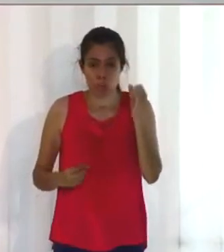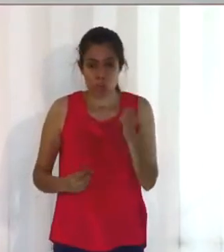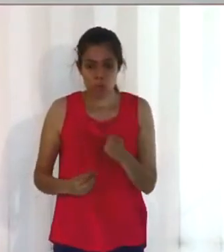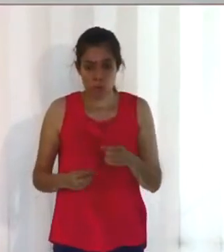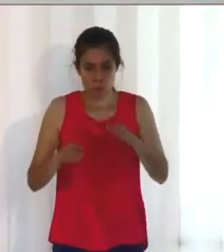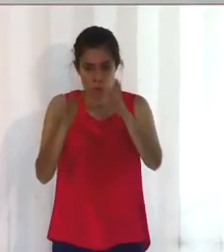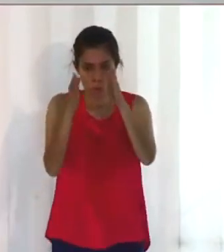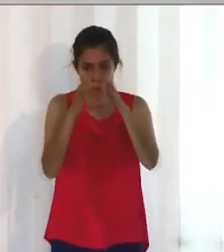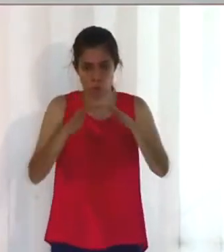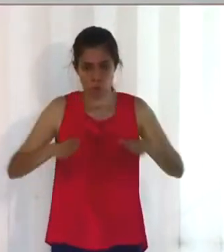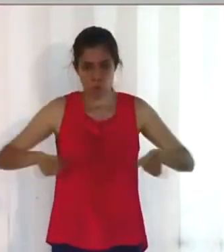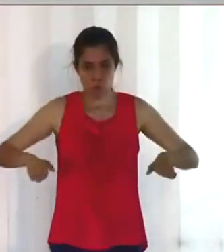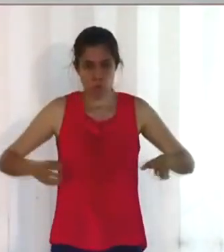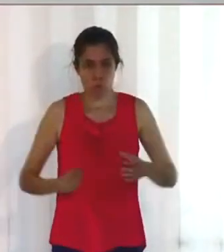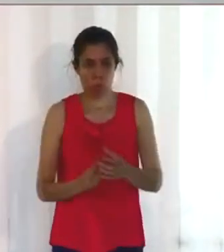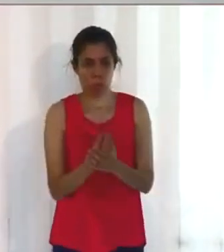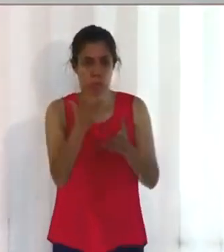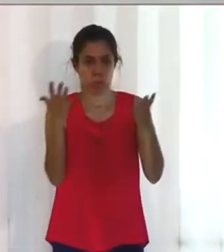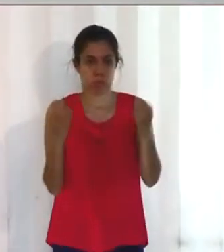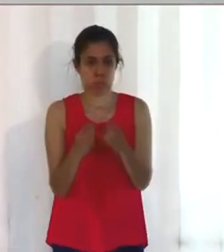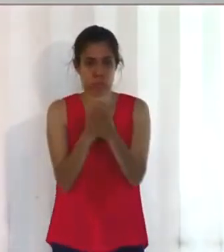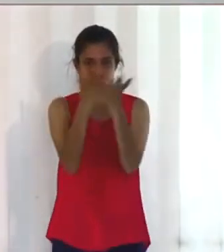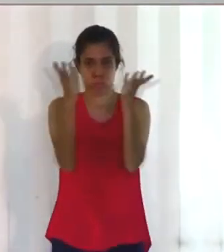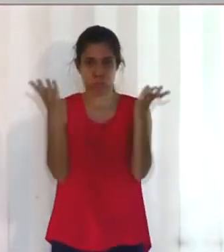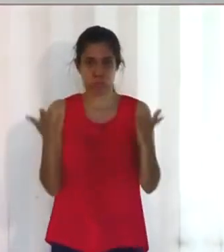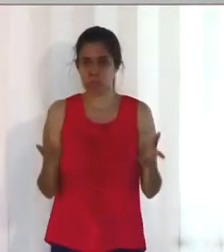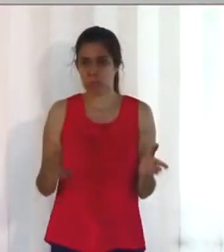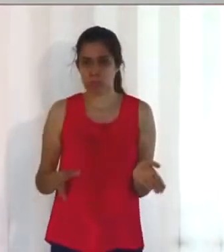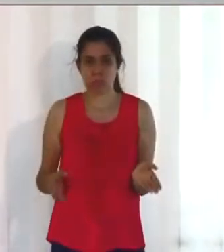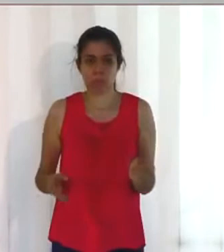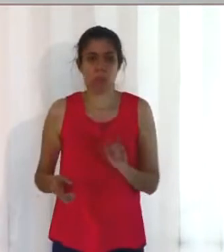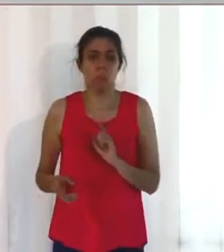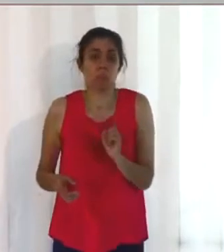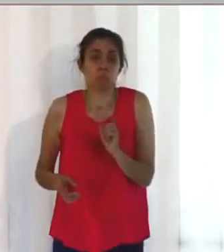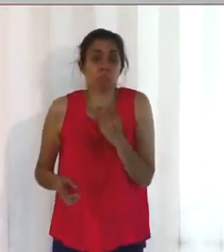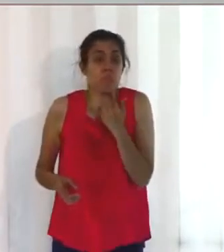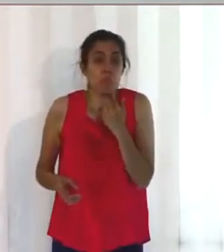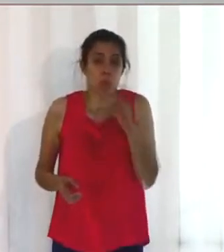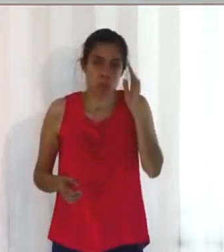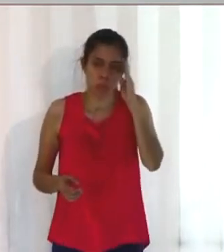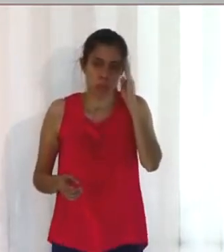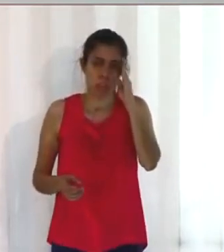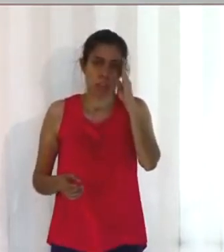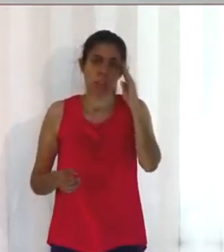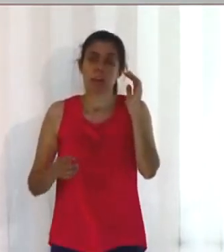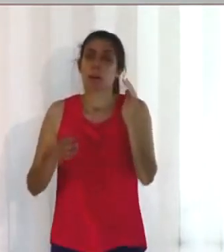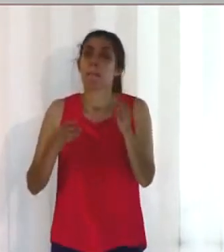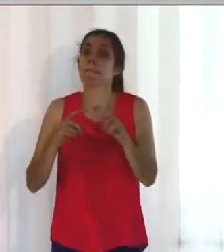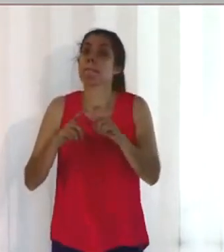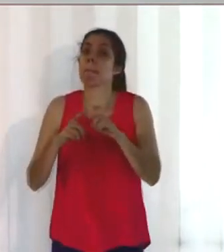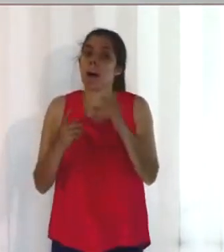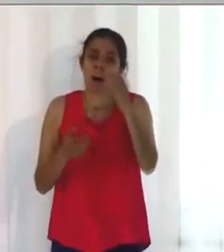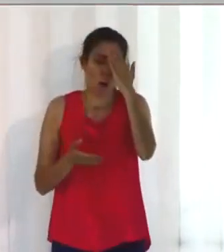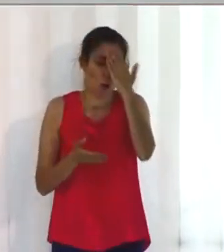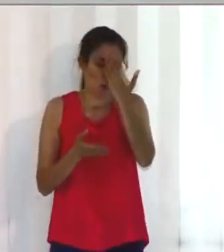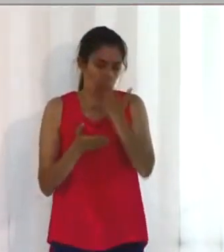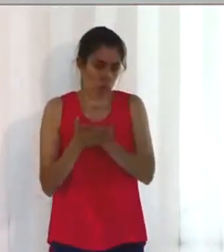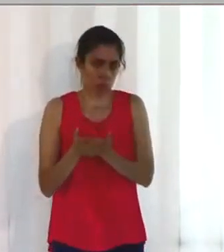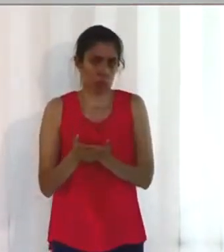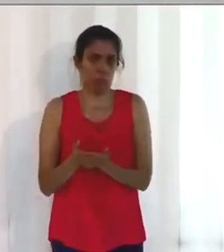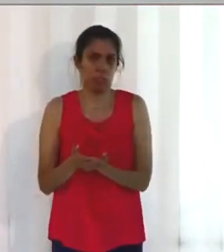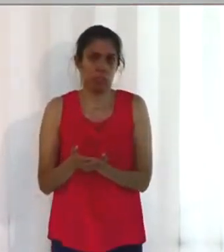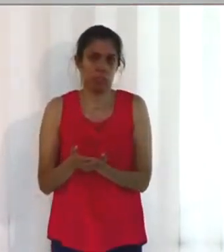com esses fatos. A pergunta que eu faria é: será que nós vamos ter cuidados em relação